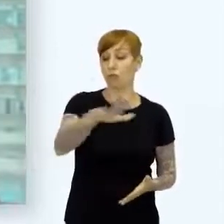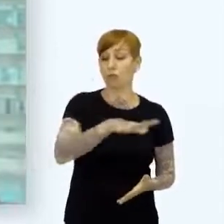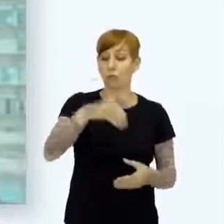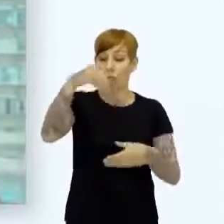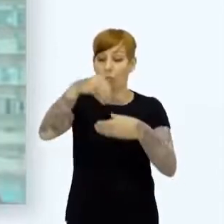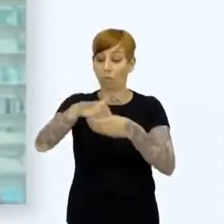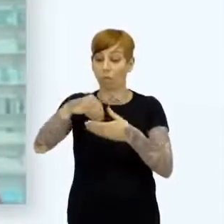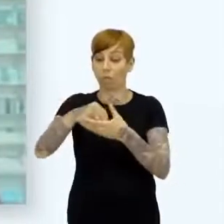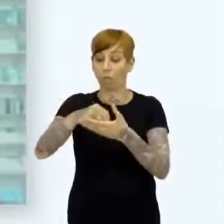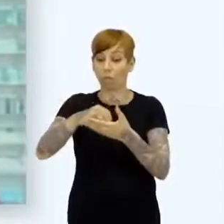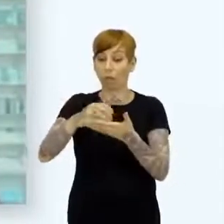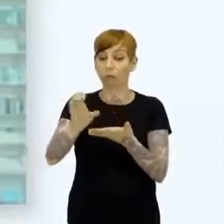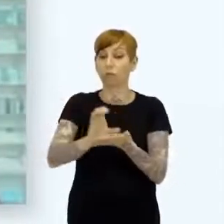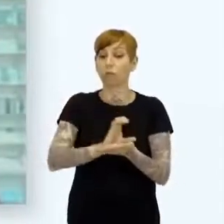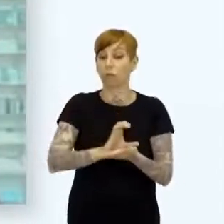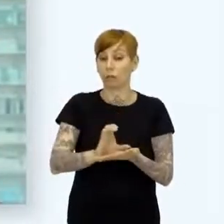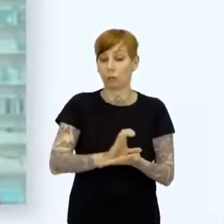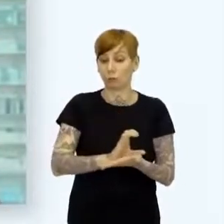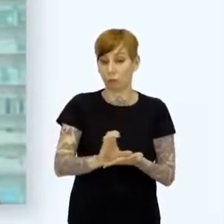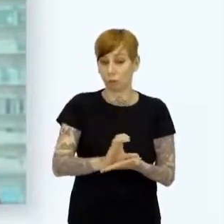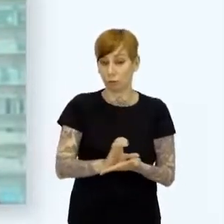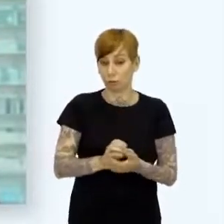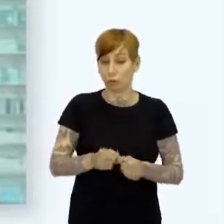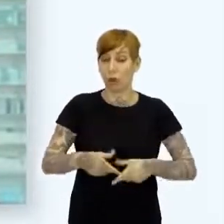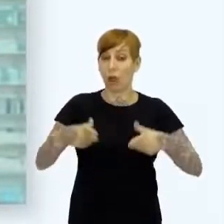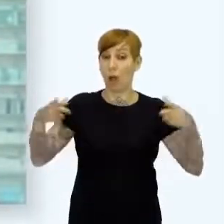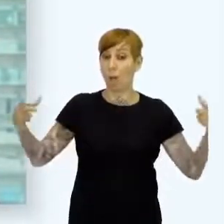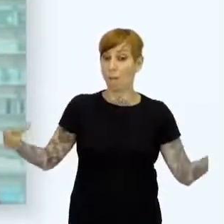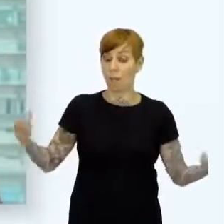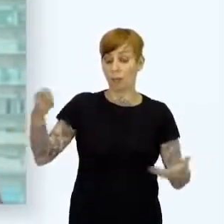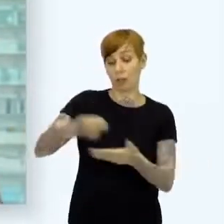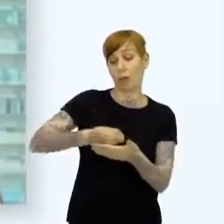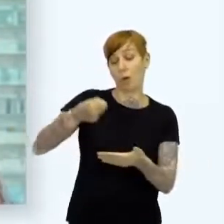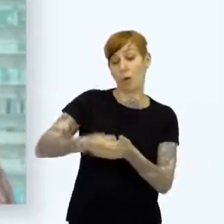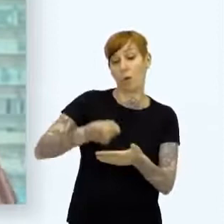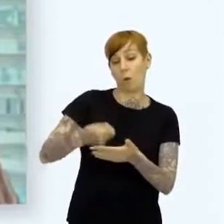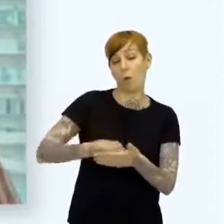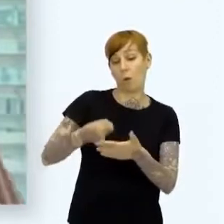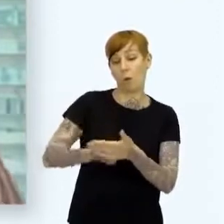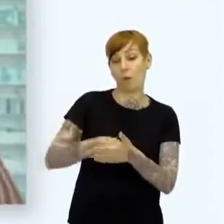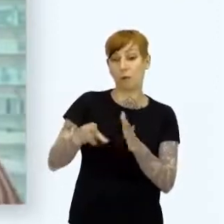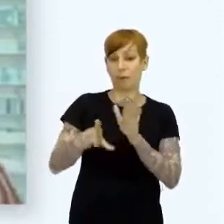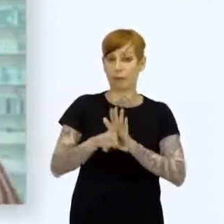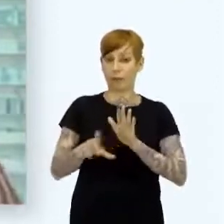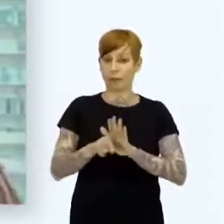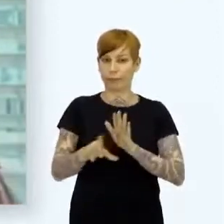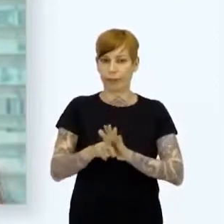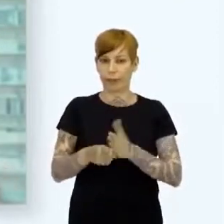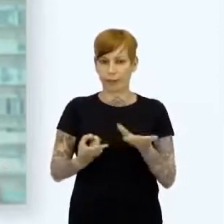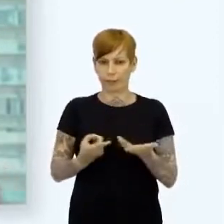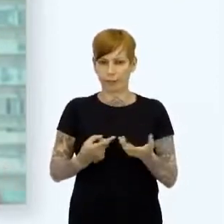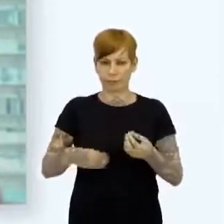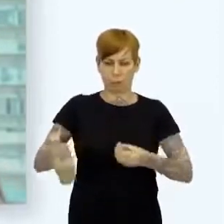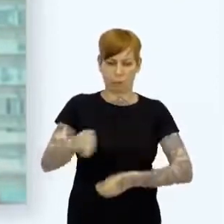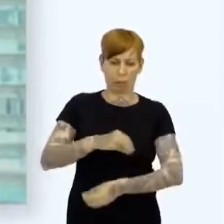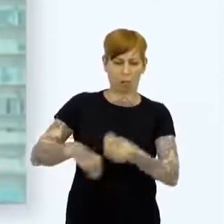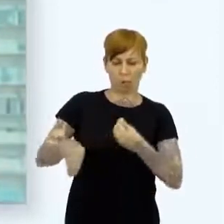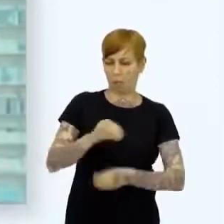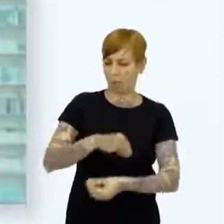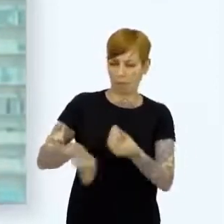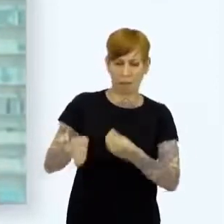constitucionais regulares, e amplia o poder do executivo. Isso tudo ajuda a construir um caldo de